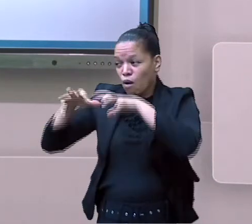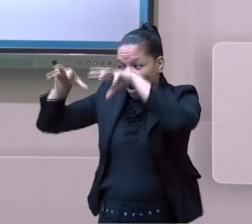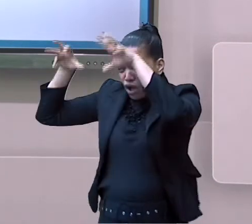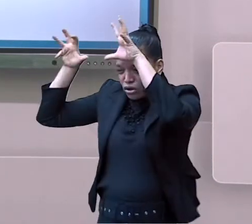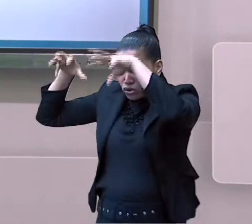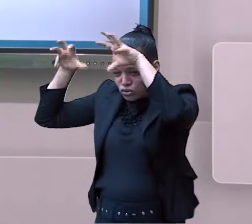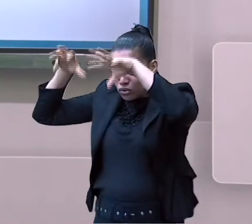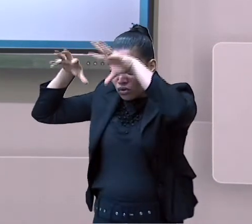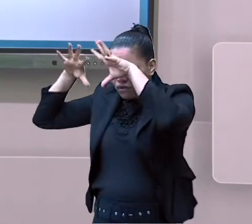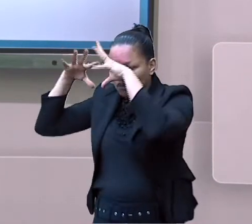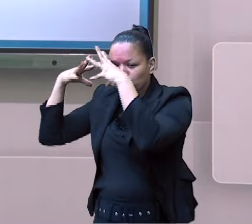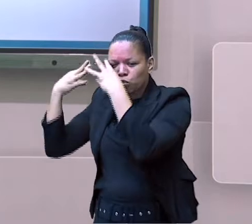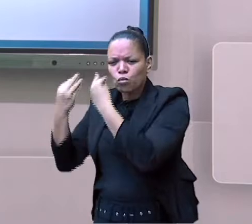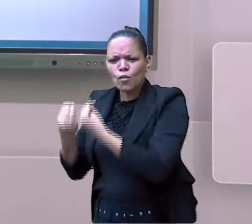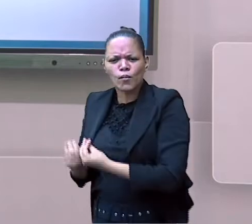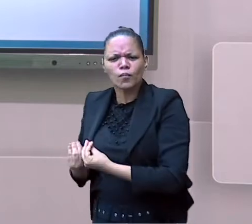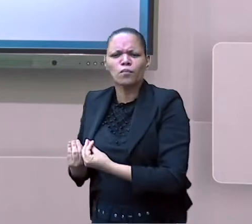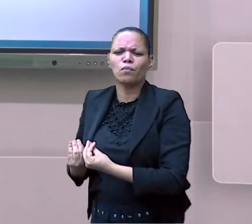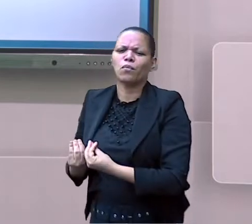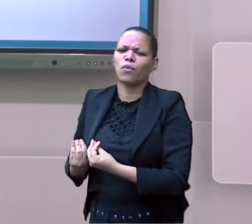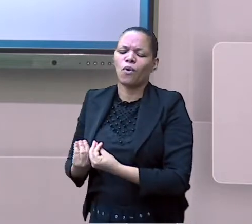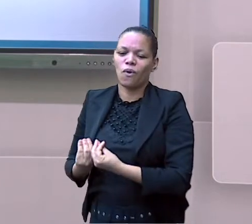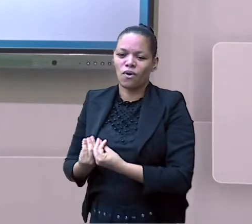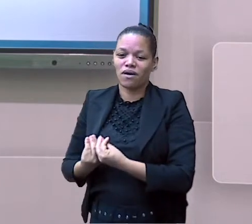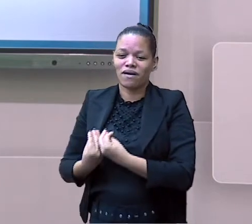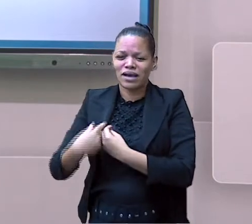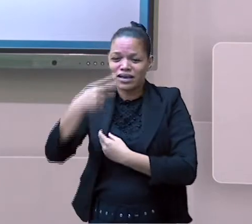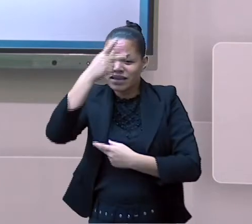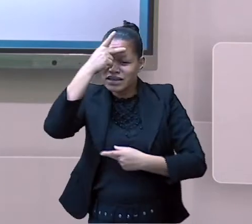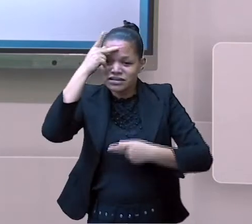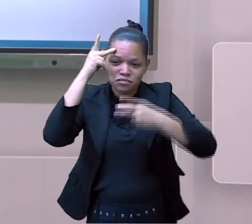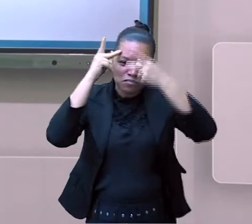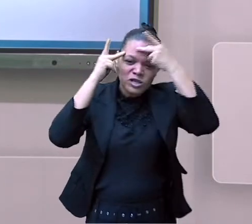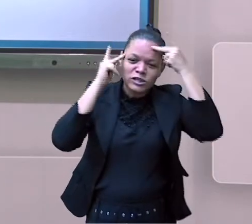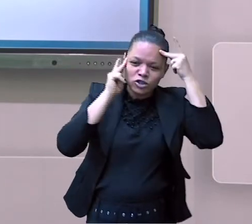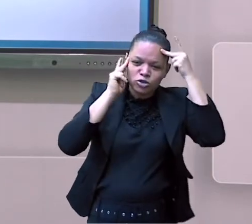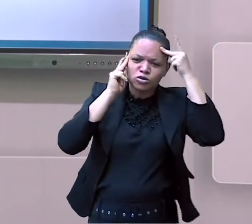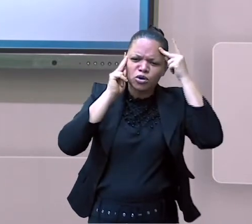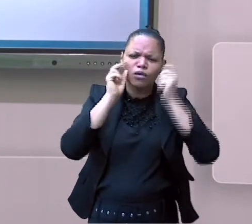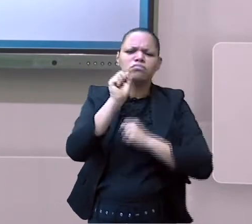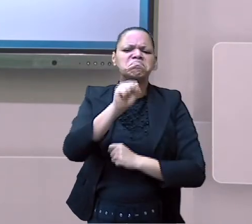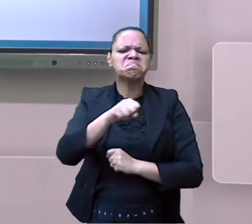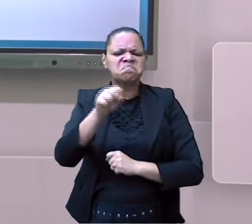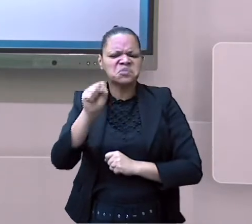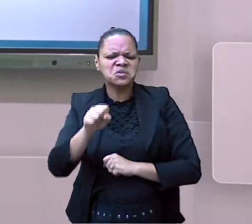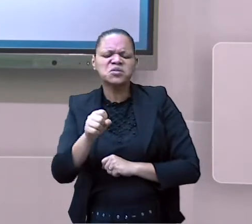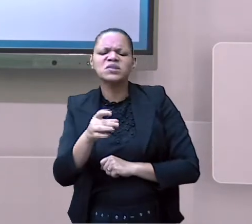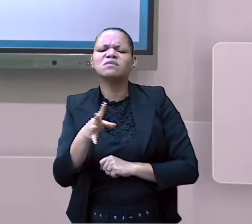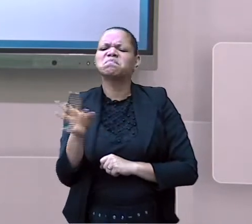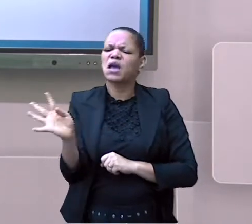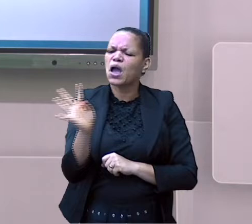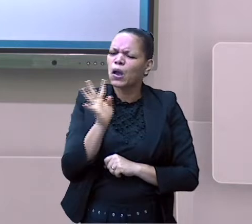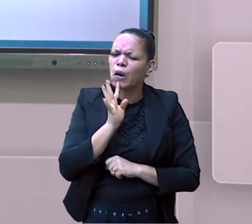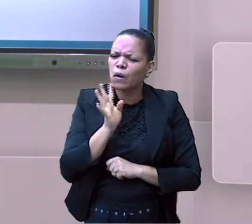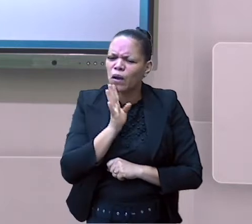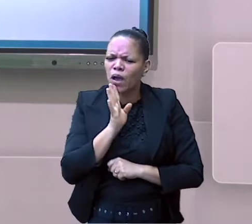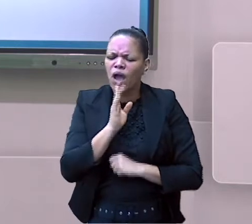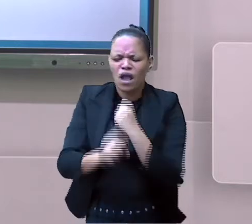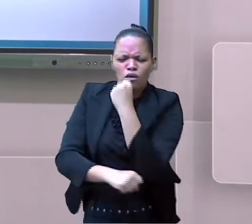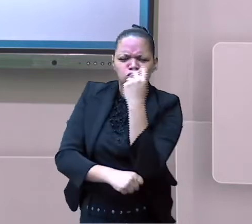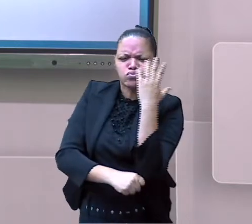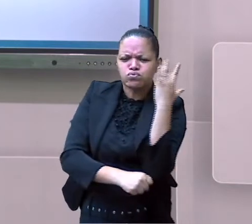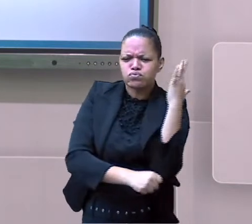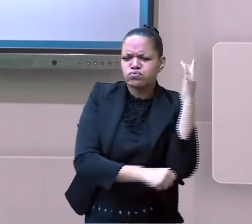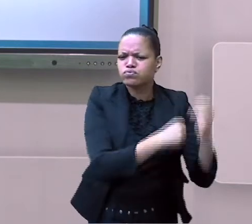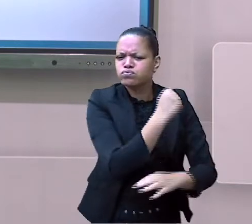texto diz para a gente que as pessoas, elas reconhecem que o desmatamento, ele é prejudicial para o